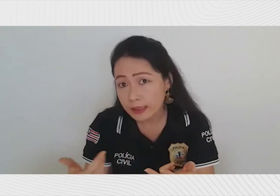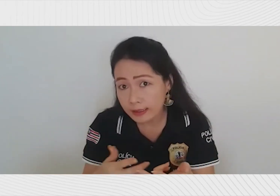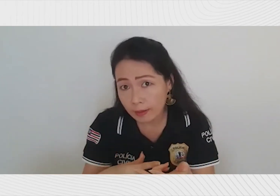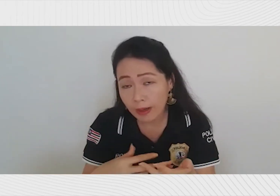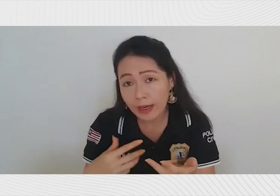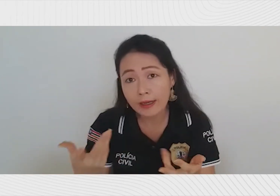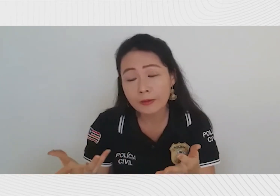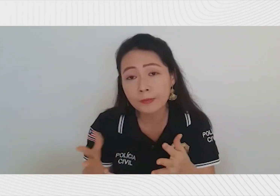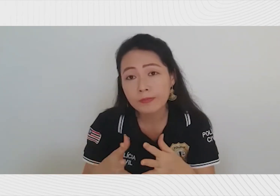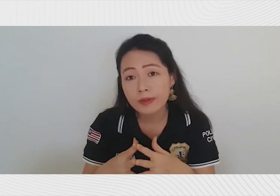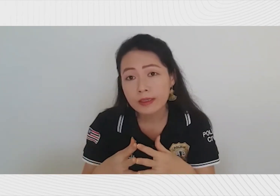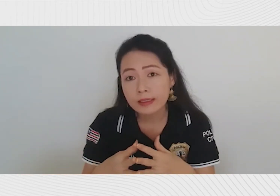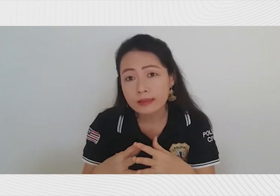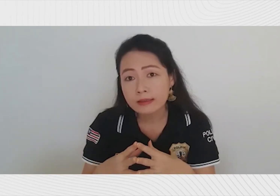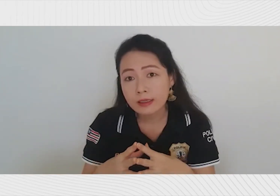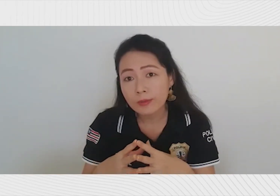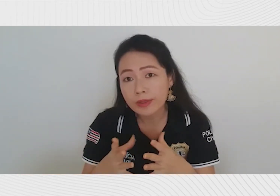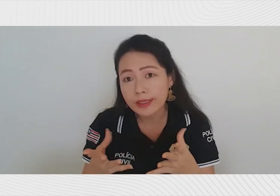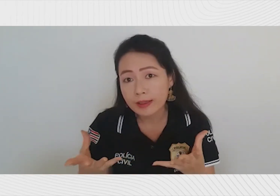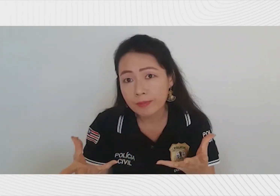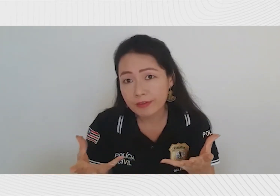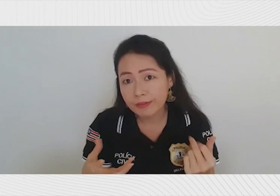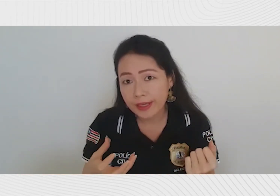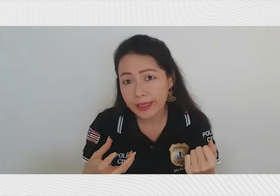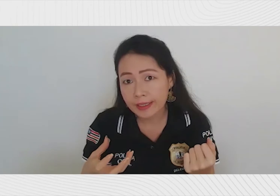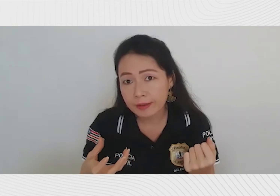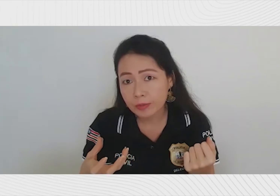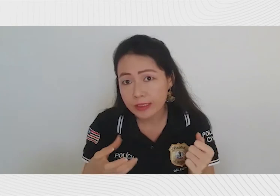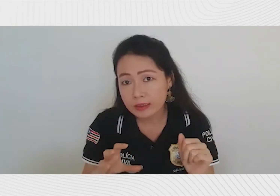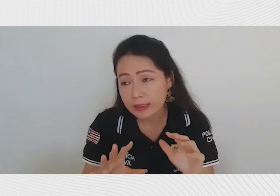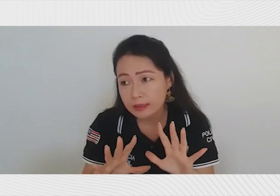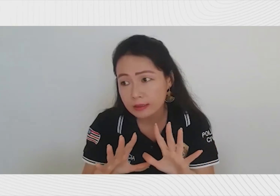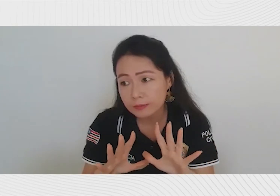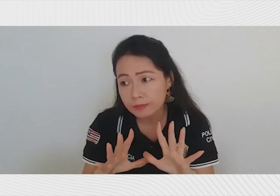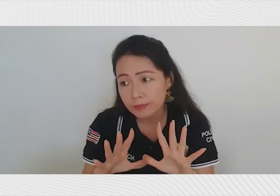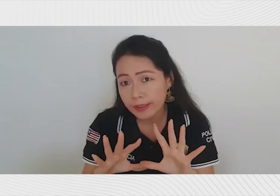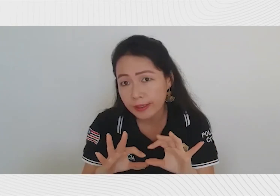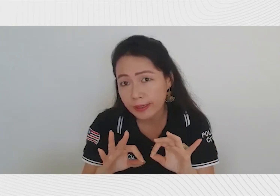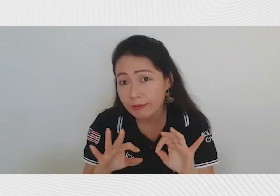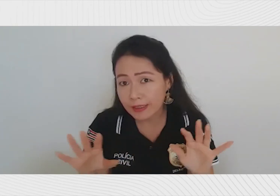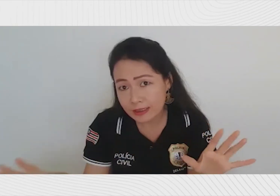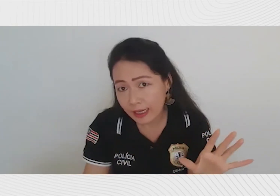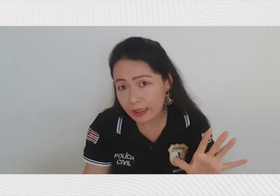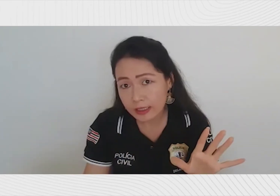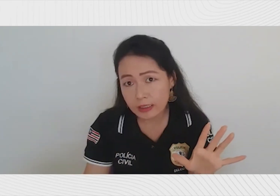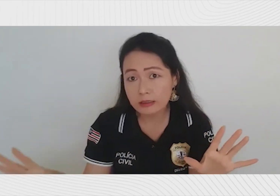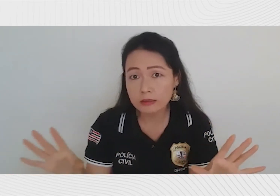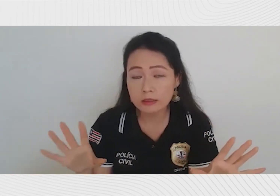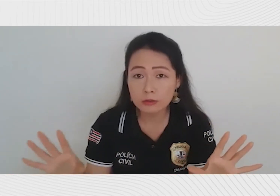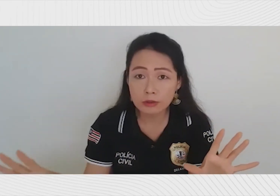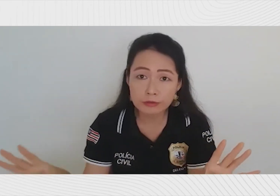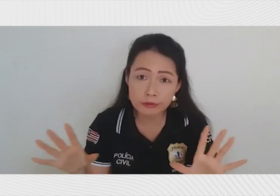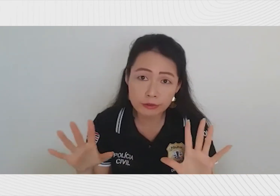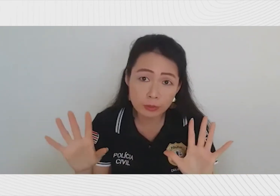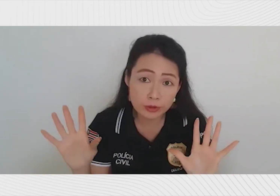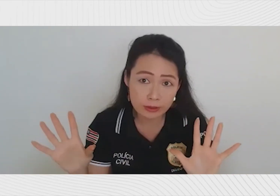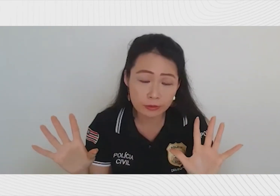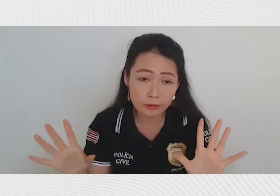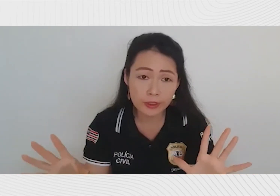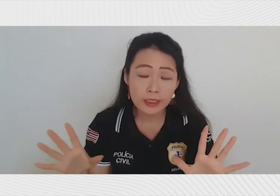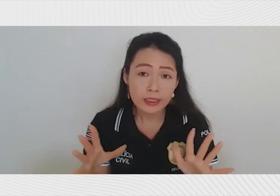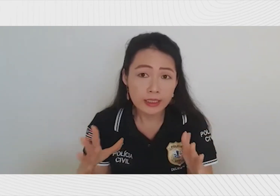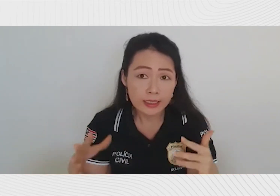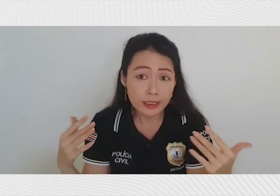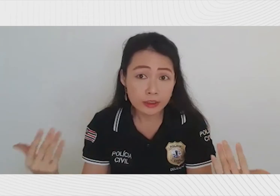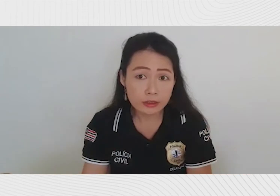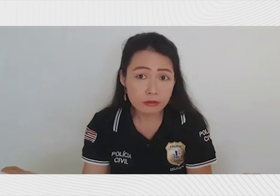criminais, que trabalham. Então a mãe ela prefere muitas vezes afastar a criança do convívio do